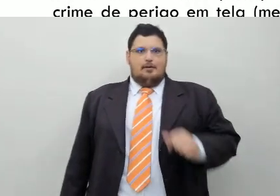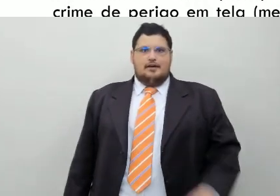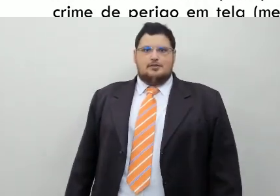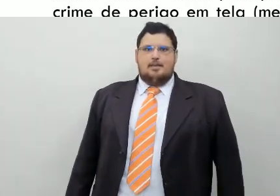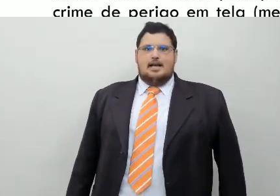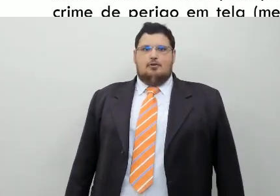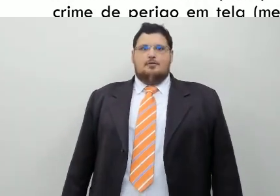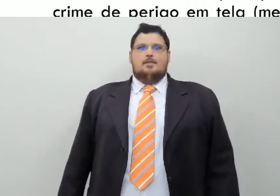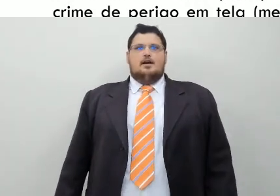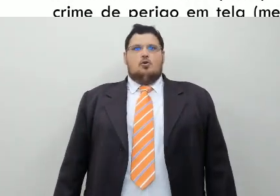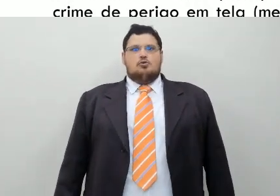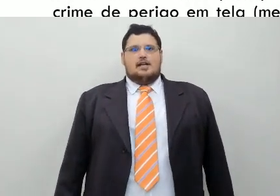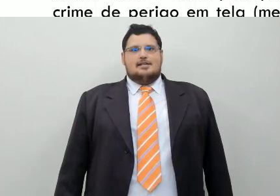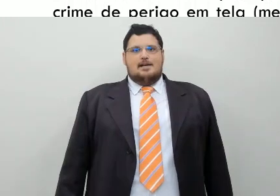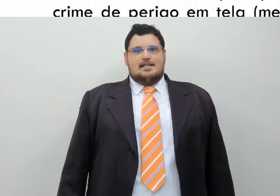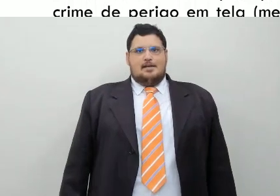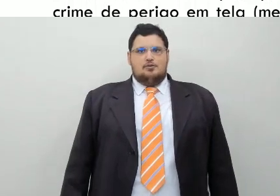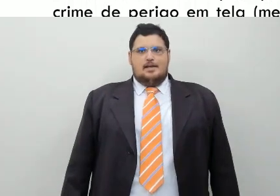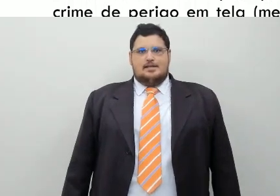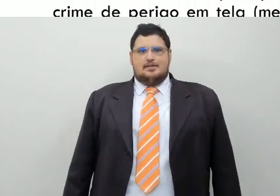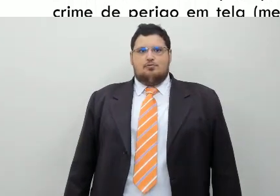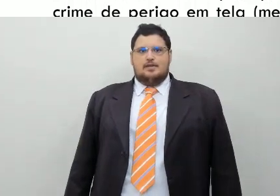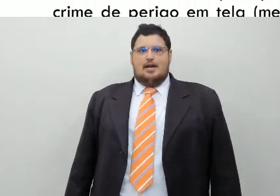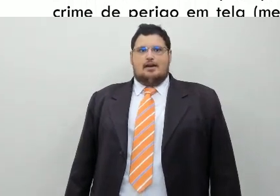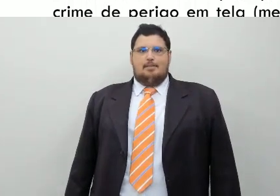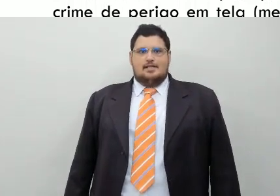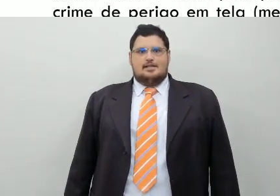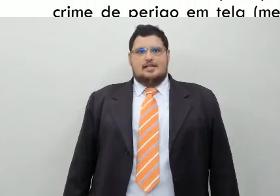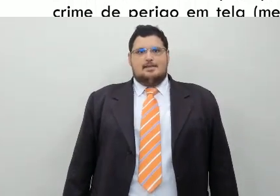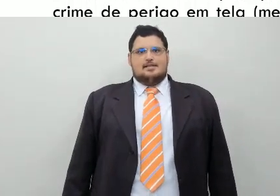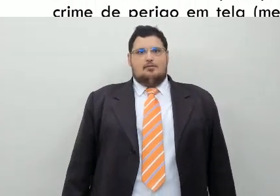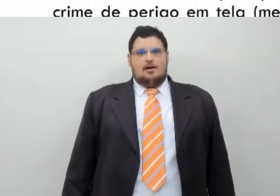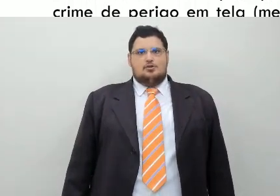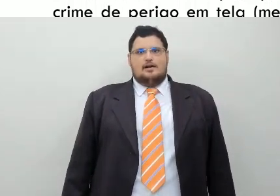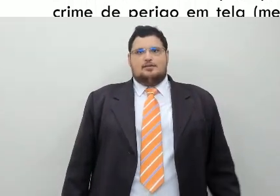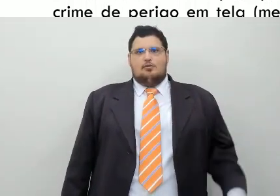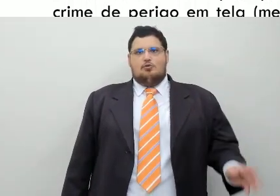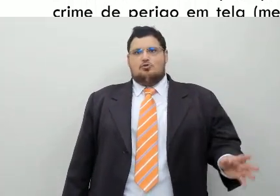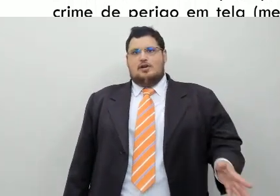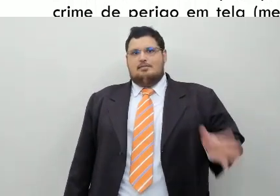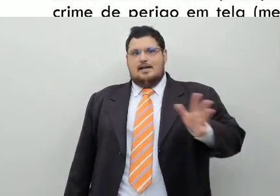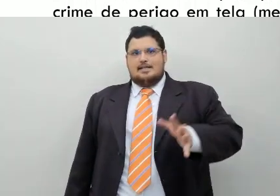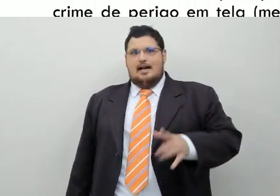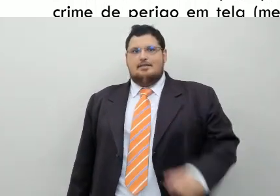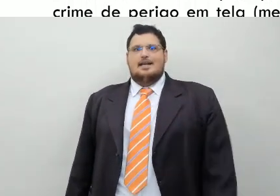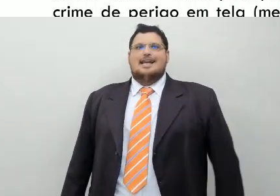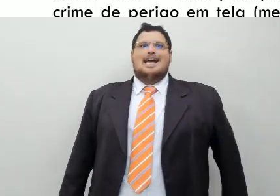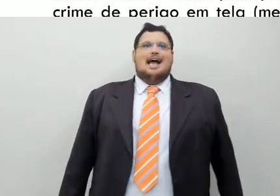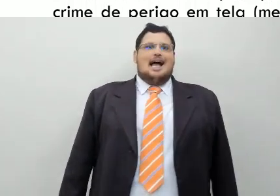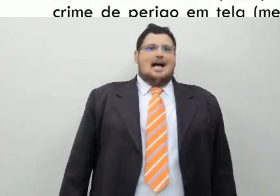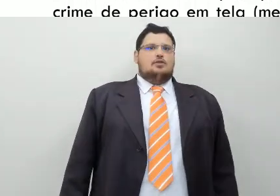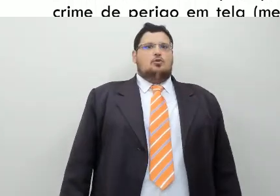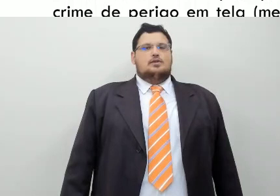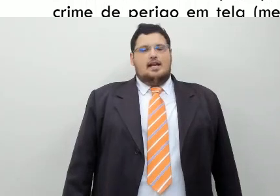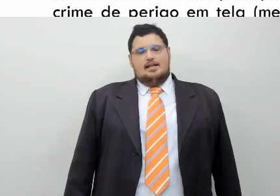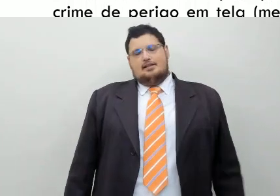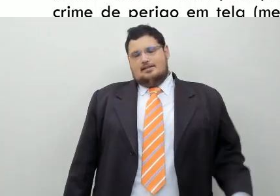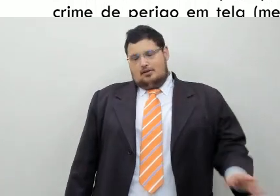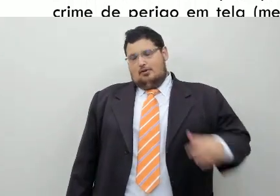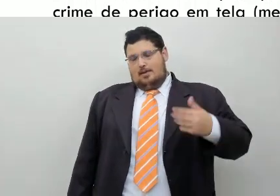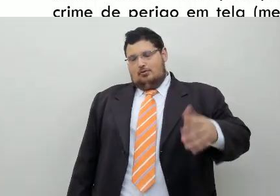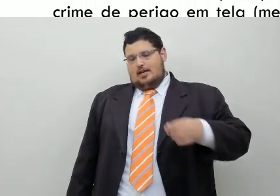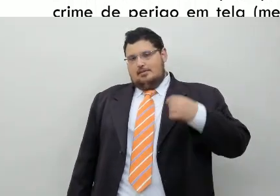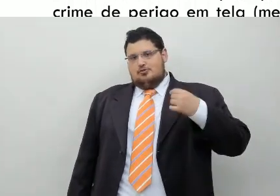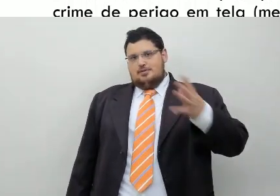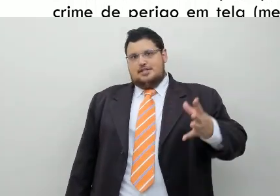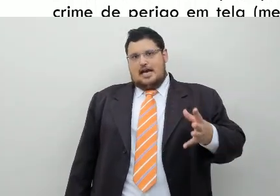coloquei pelo fato de penal constar expressamente de um preceito secundário que é a pena de 3 meses a 1 ano, se o fato não constitui crime mais grave, a doutrina